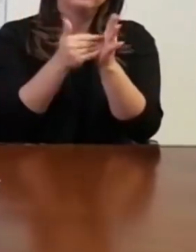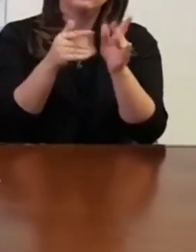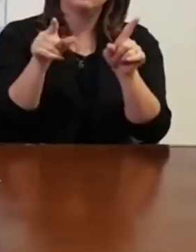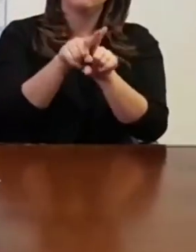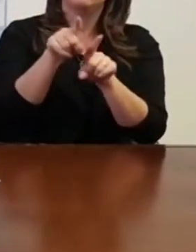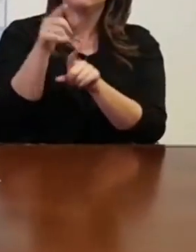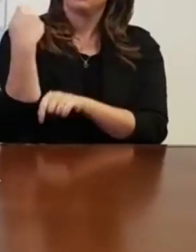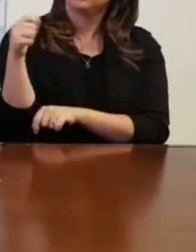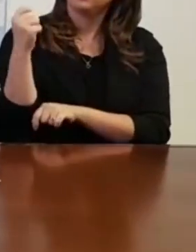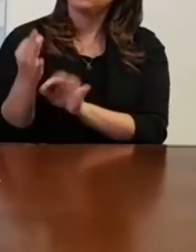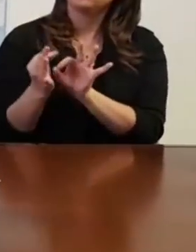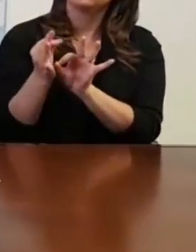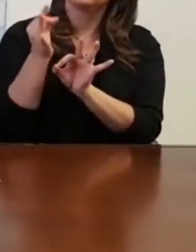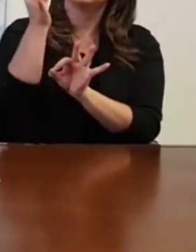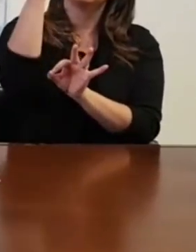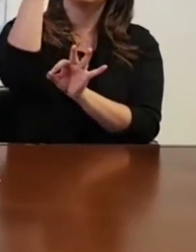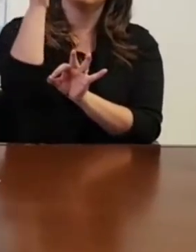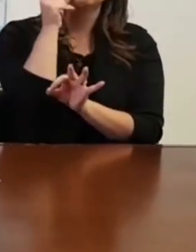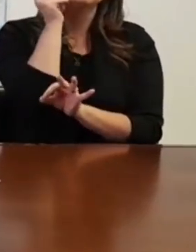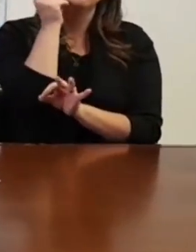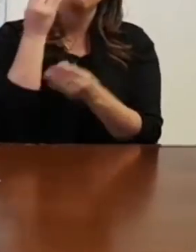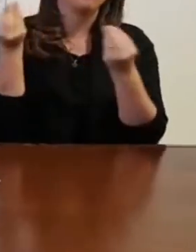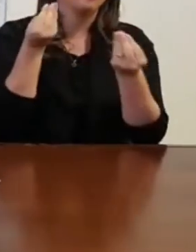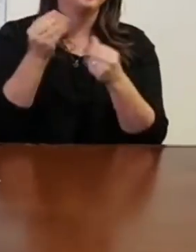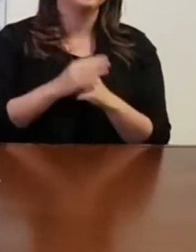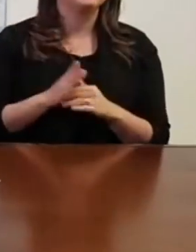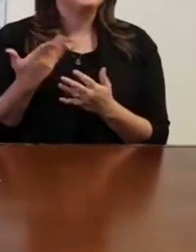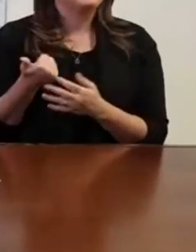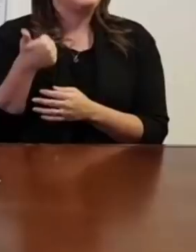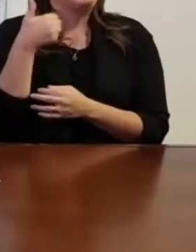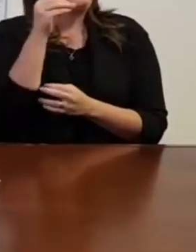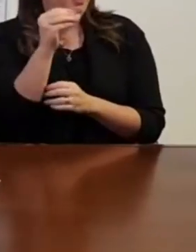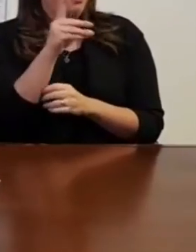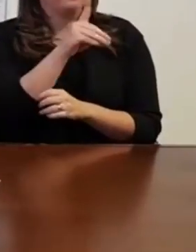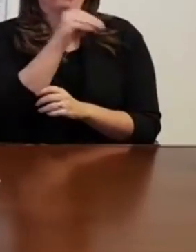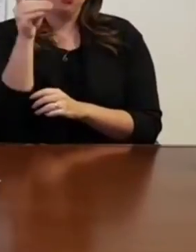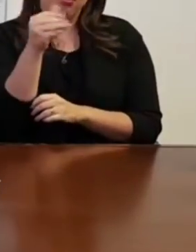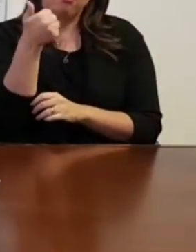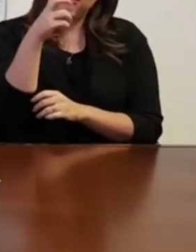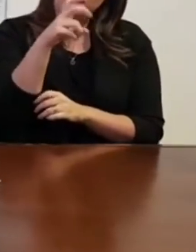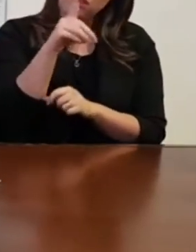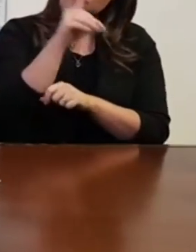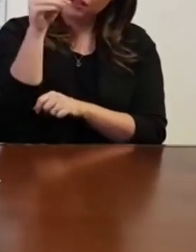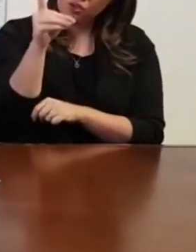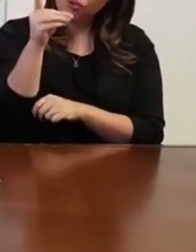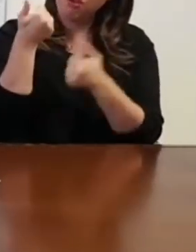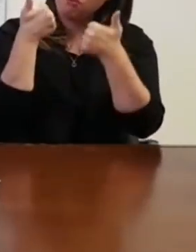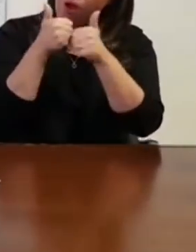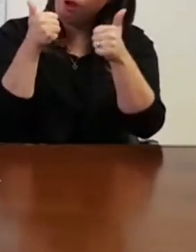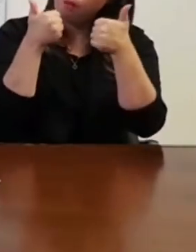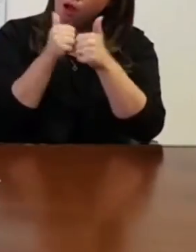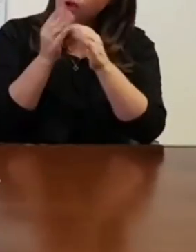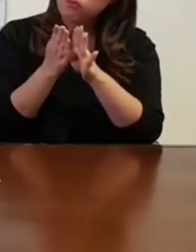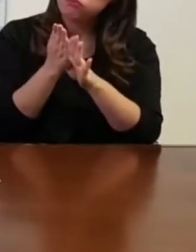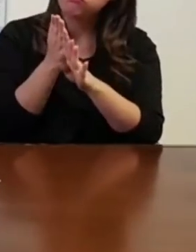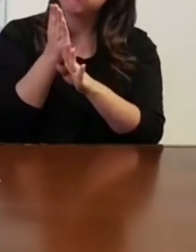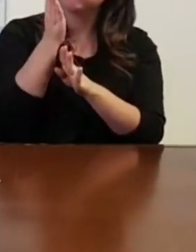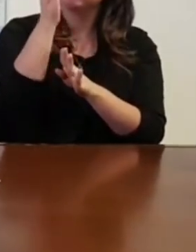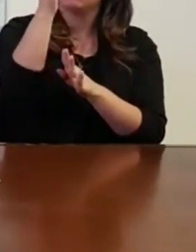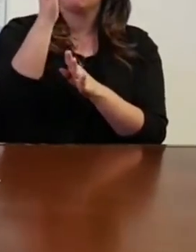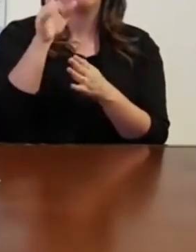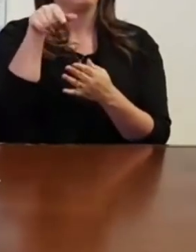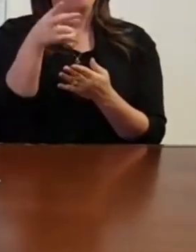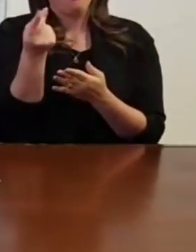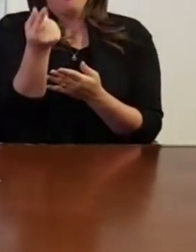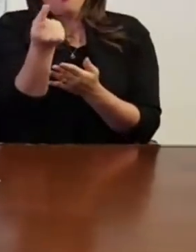Ele reclamava que muitas vezes ele pegava o frete e na volta, em havendo a recomposição do preço do diesel, parte